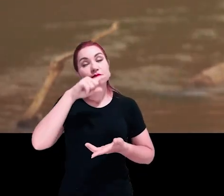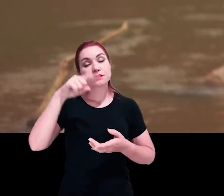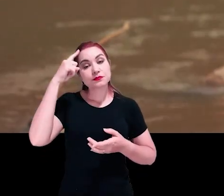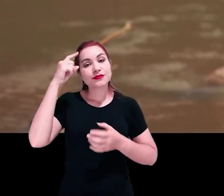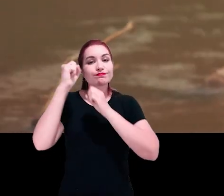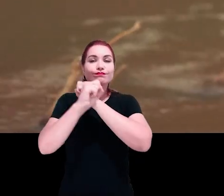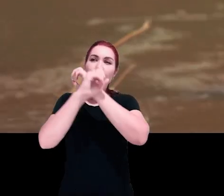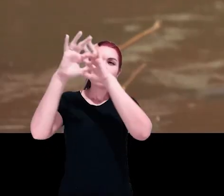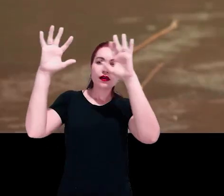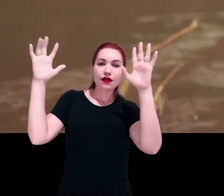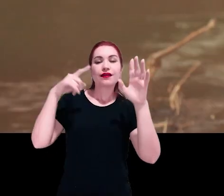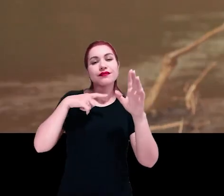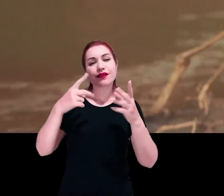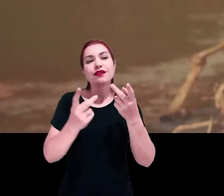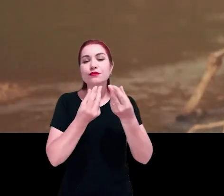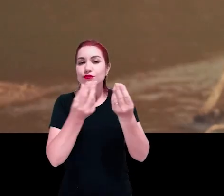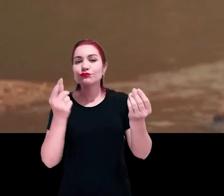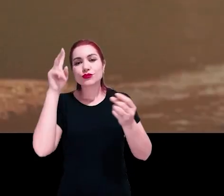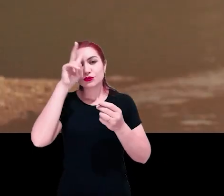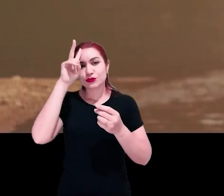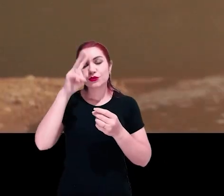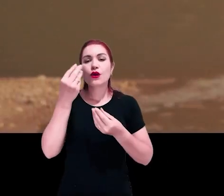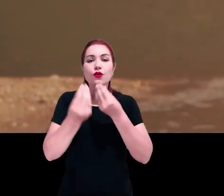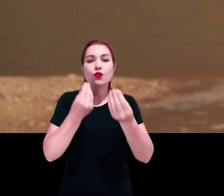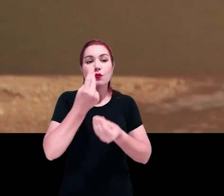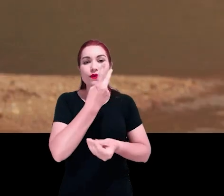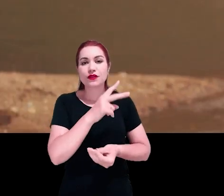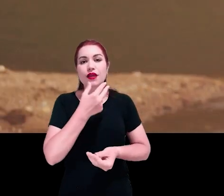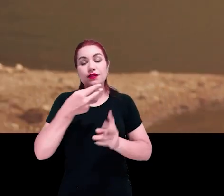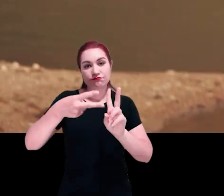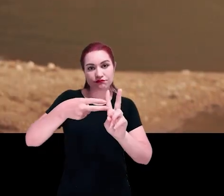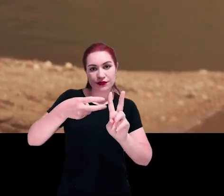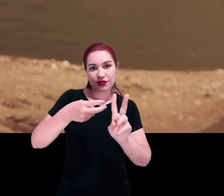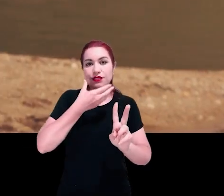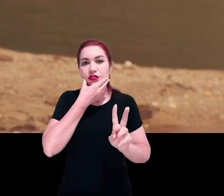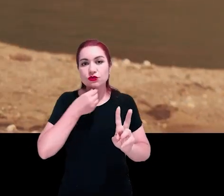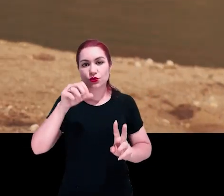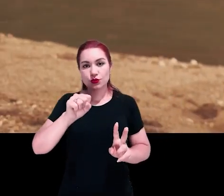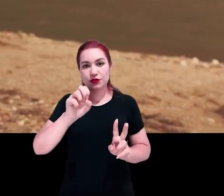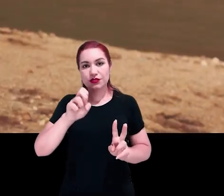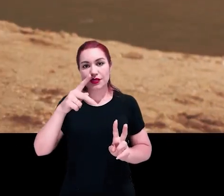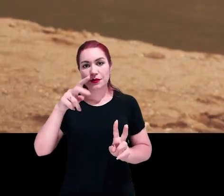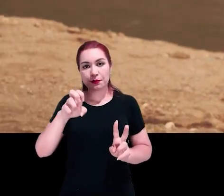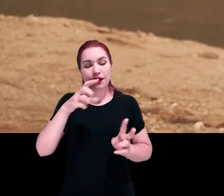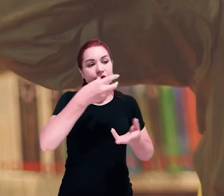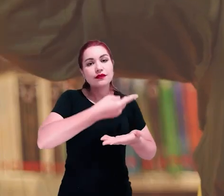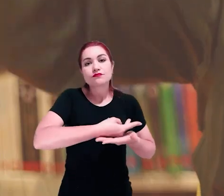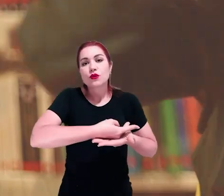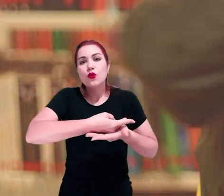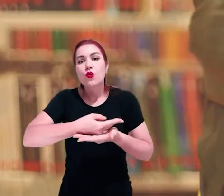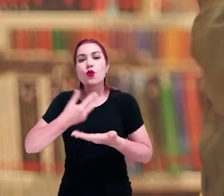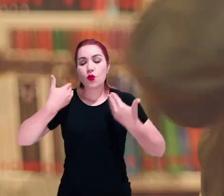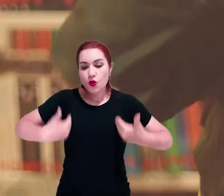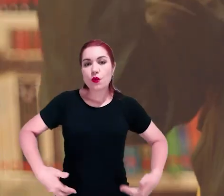entra especulações. O que aconteceu com o corpo de Sepete Araju? Para levá-lo para as missões estava muito longe. Fernando Costa A